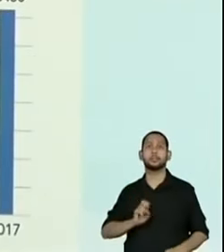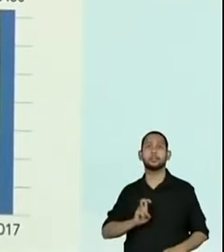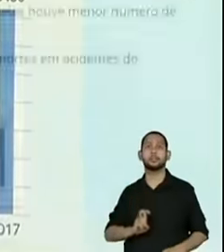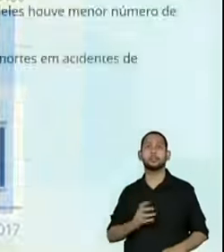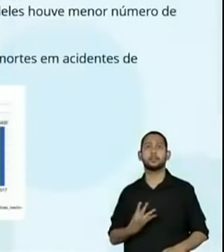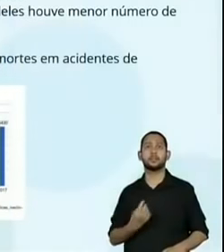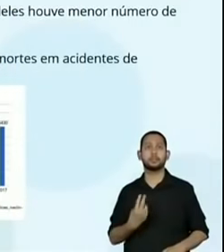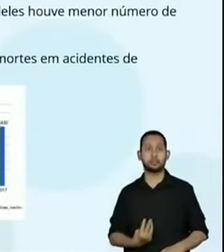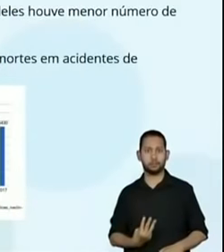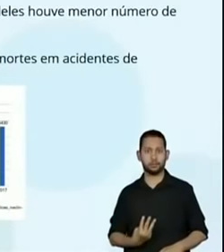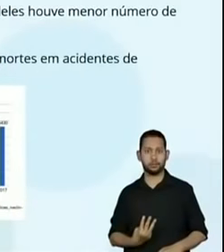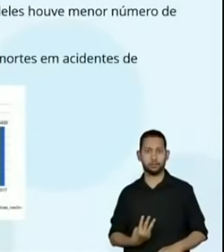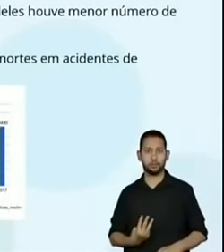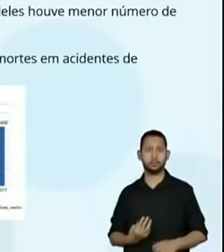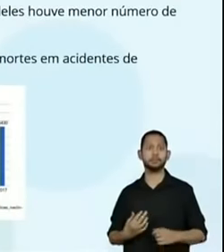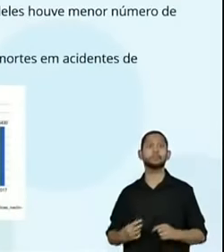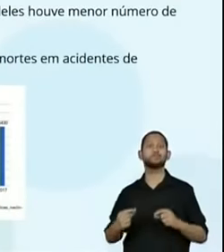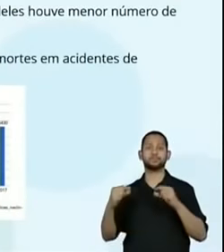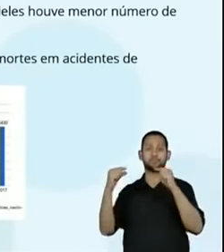39.543.